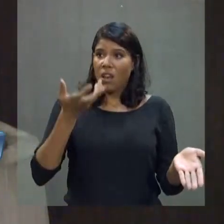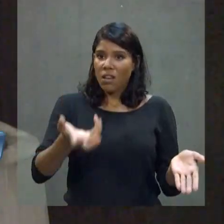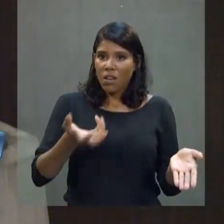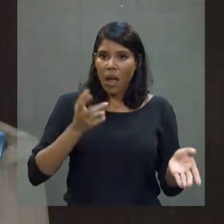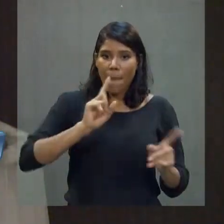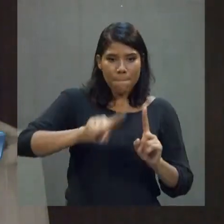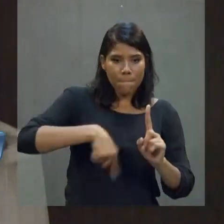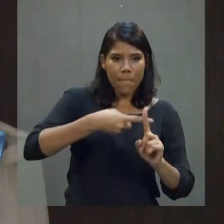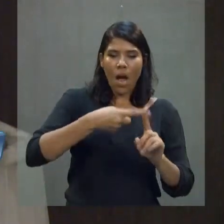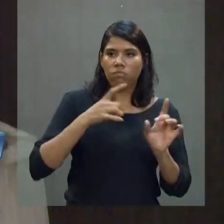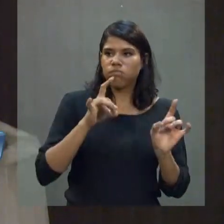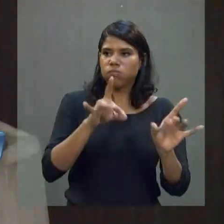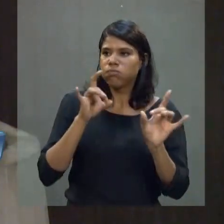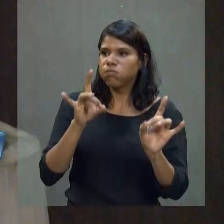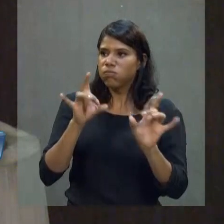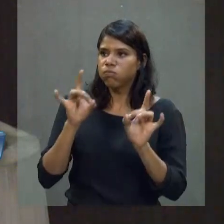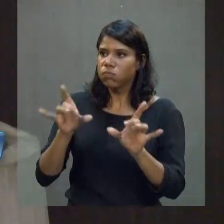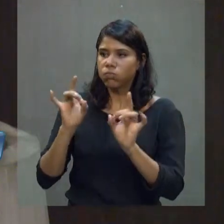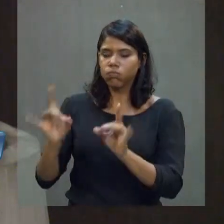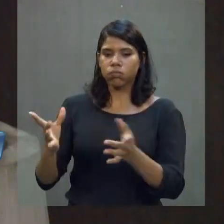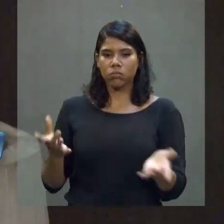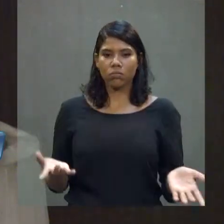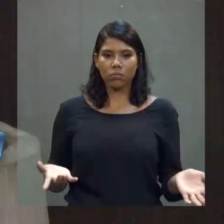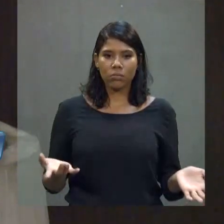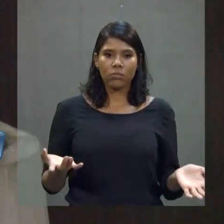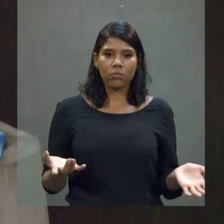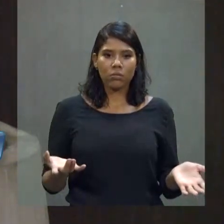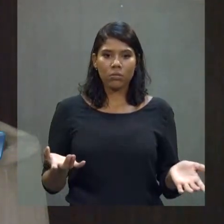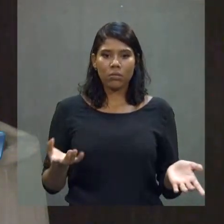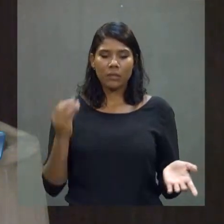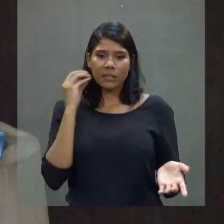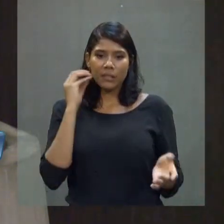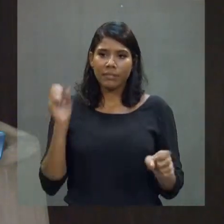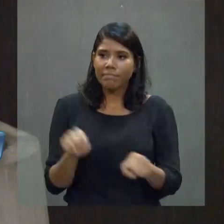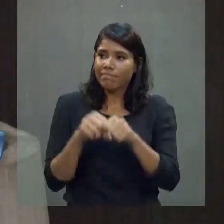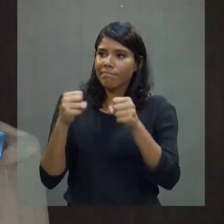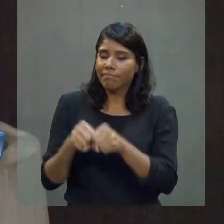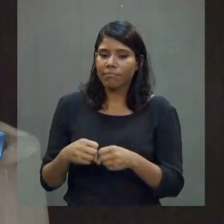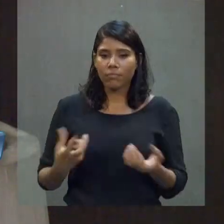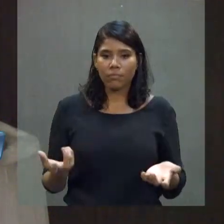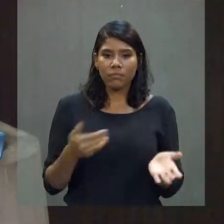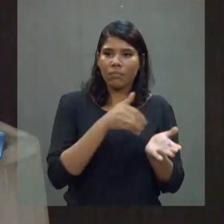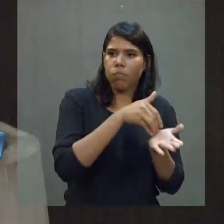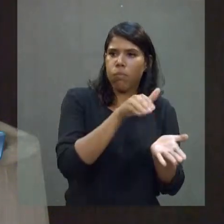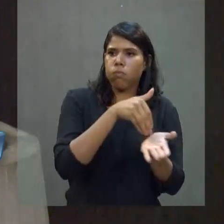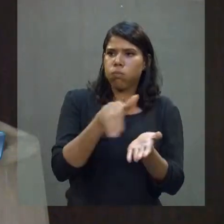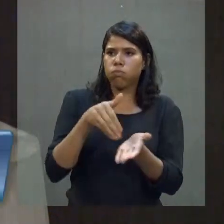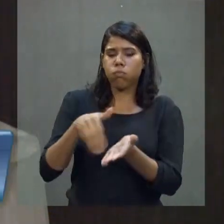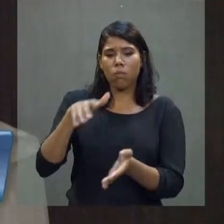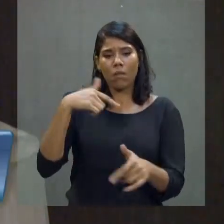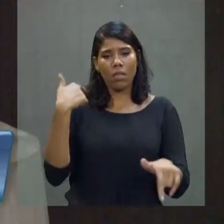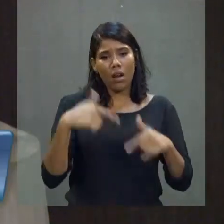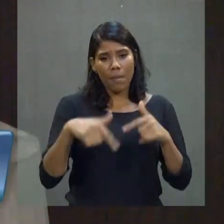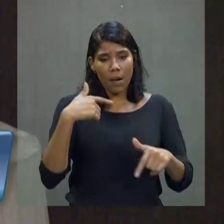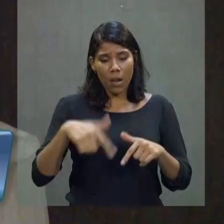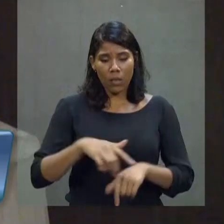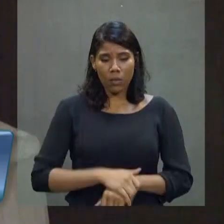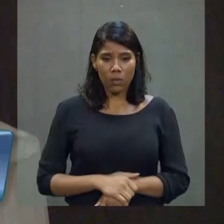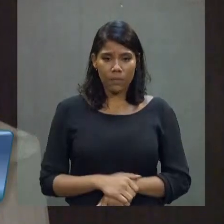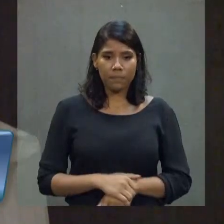agressiva e violenta na privatização, no desmonte e na demissão. Eu ouço agora o deputado Carlos